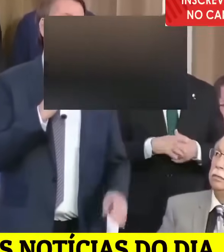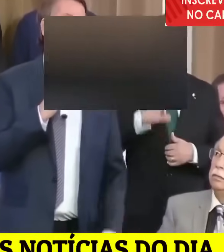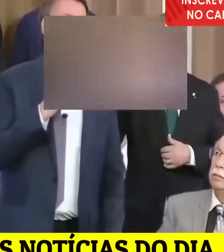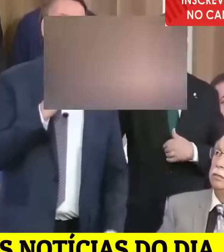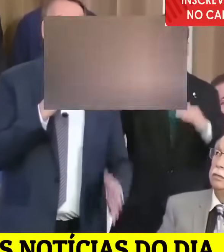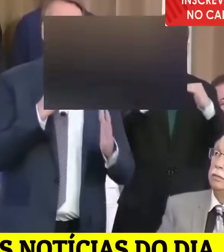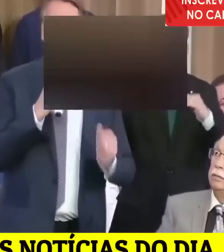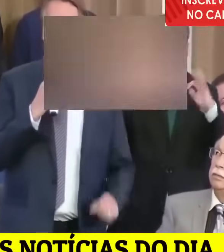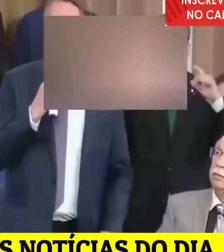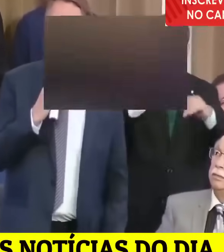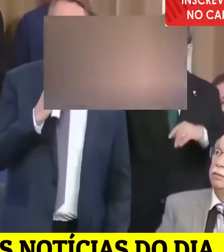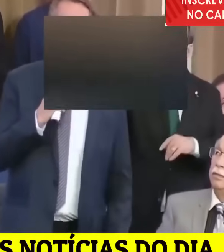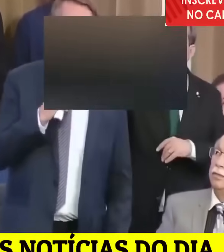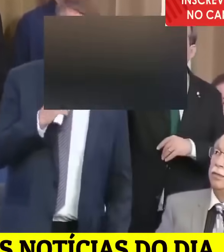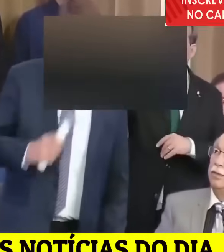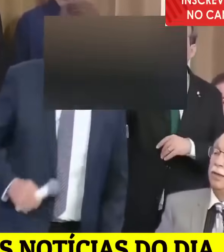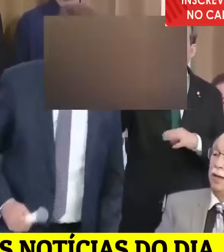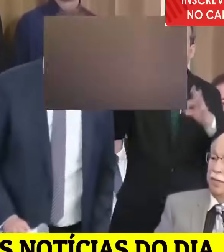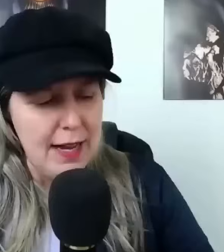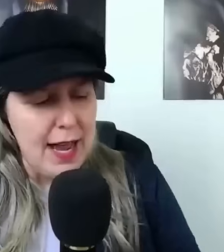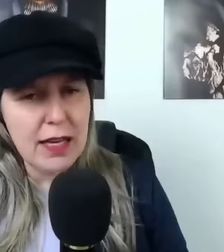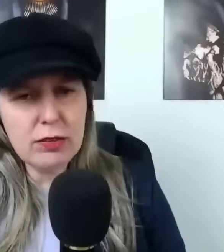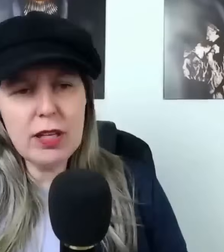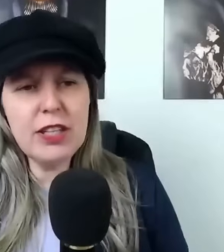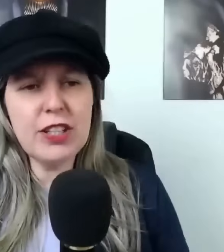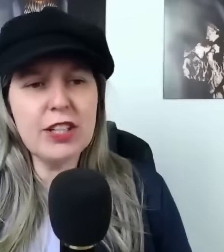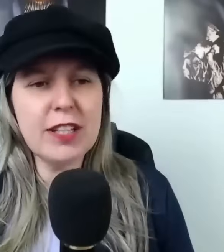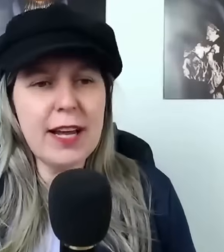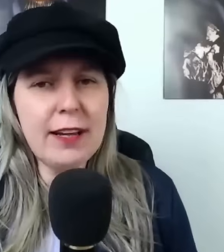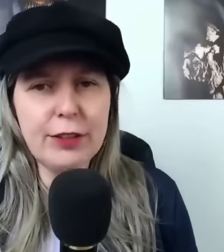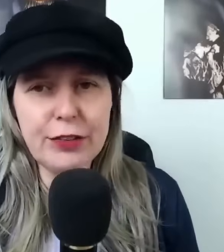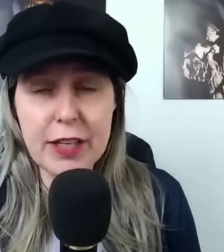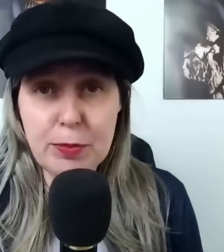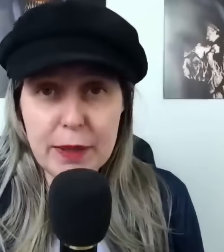Brasil acima de tudo, Deus acima de todos. É